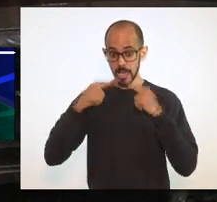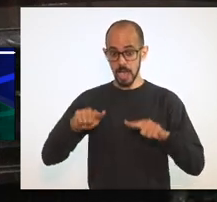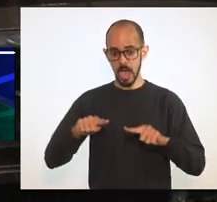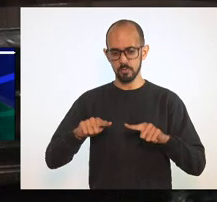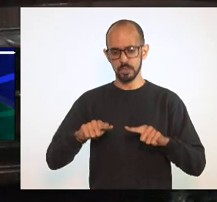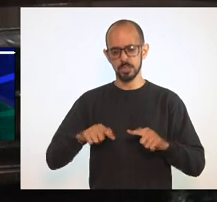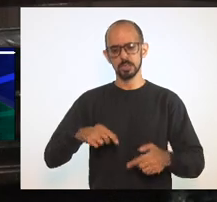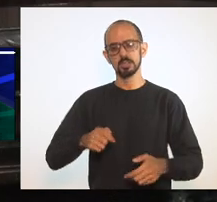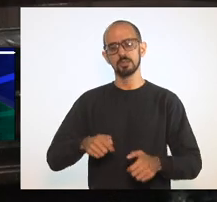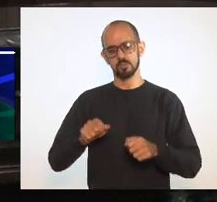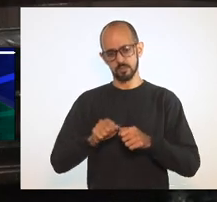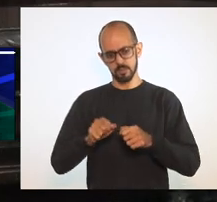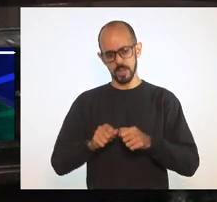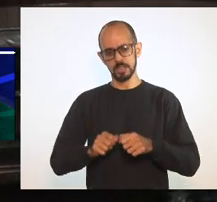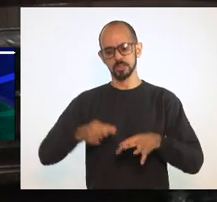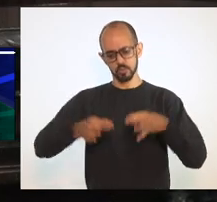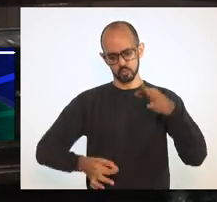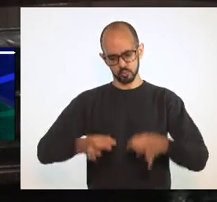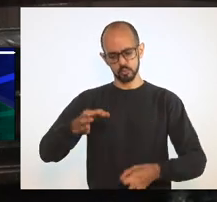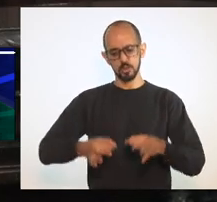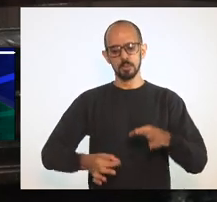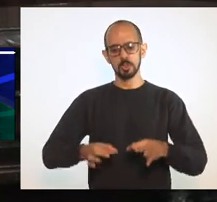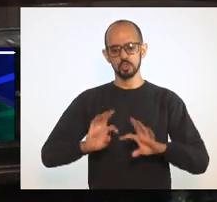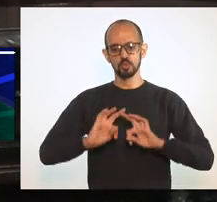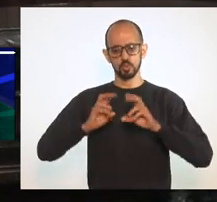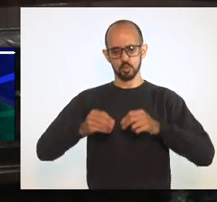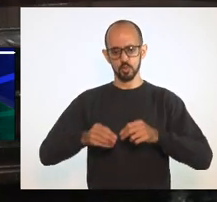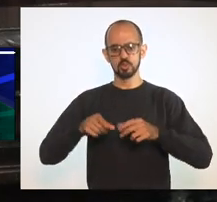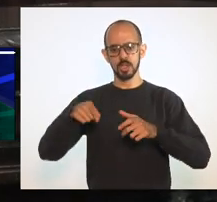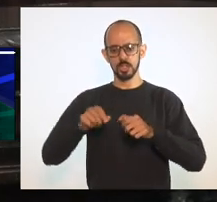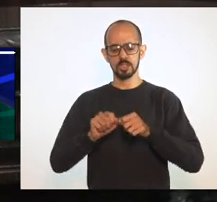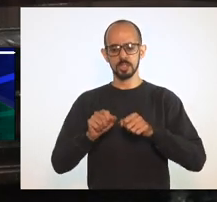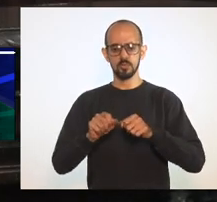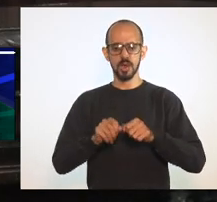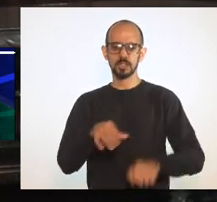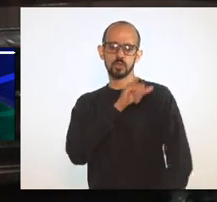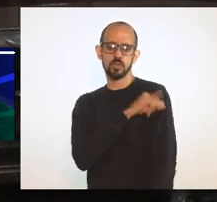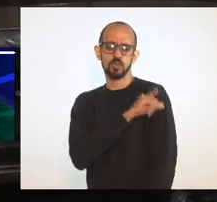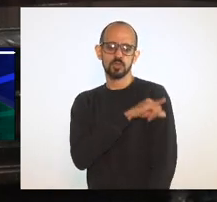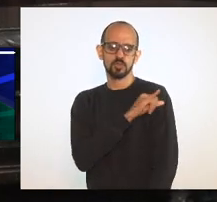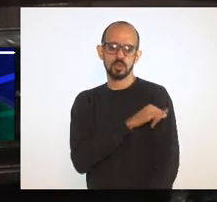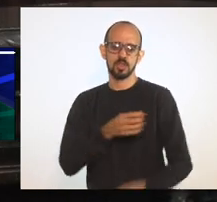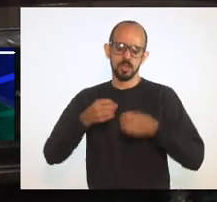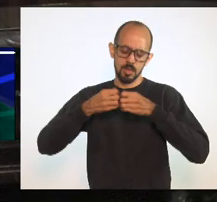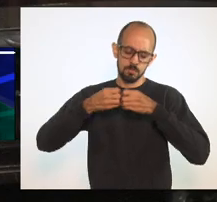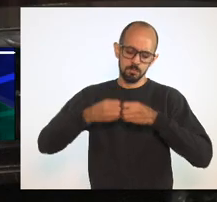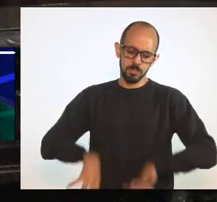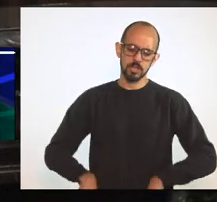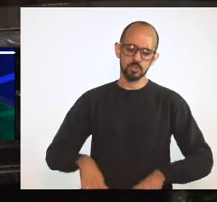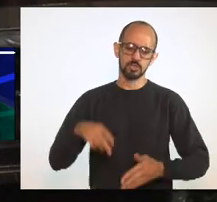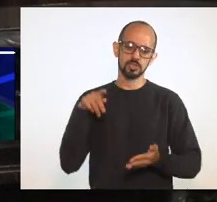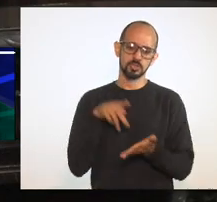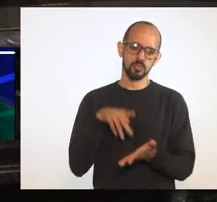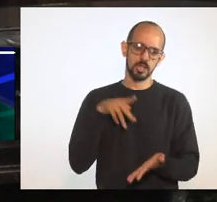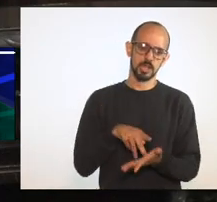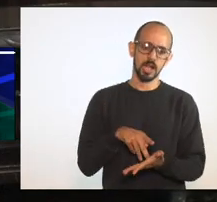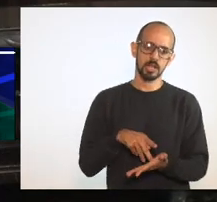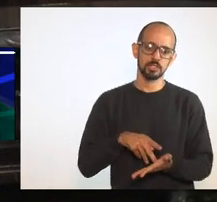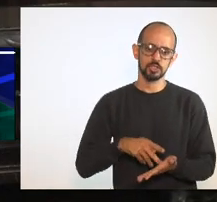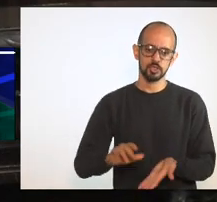aqueles que fazem com que o Rio de Janeiro tenha perdas efetivas na